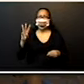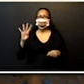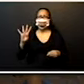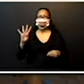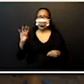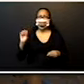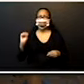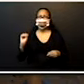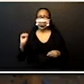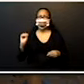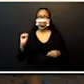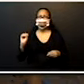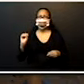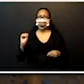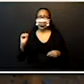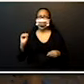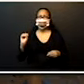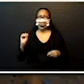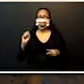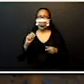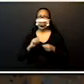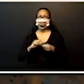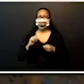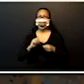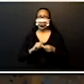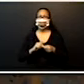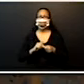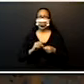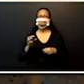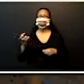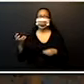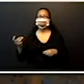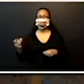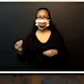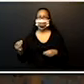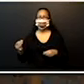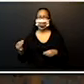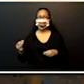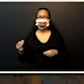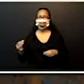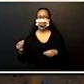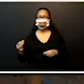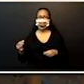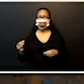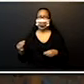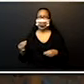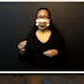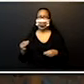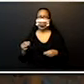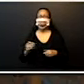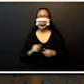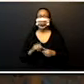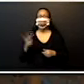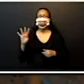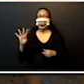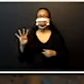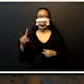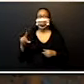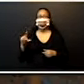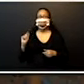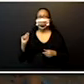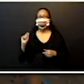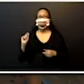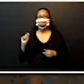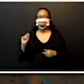5.348. Vocês vão fazer conta por conta. Ali tem quatro opções só. Quatro opções. Então, vocês vão